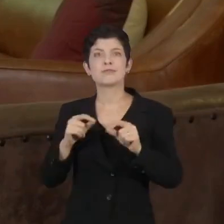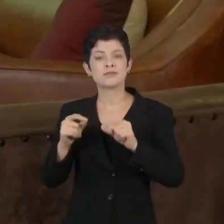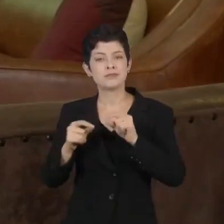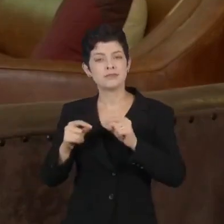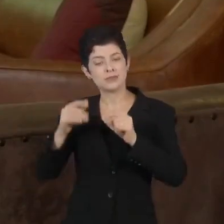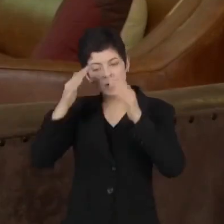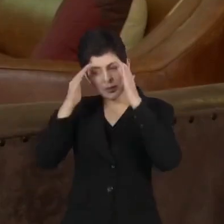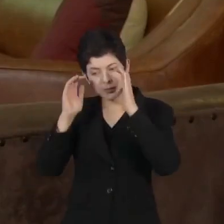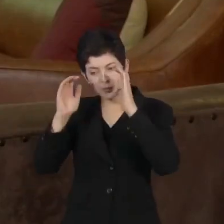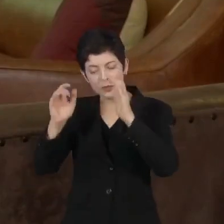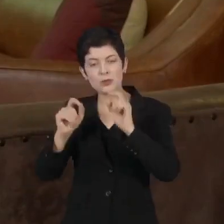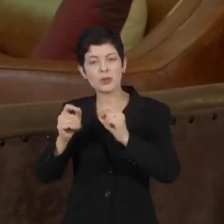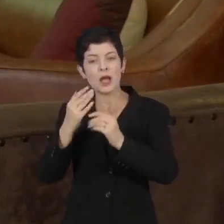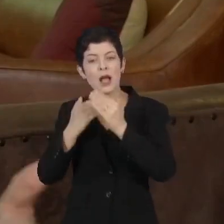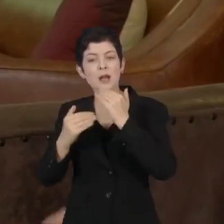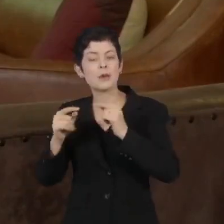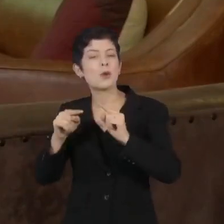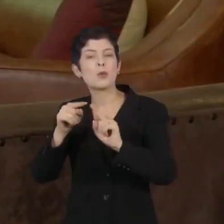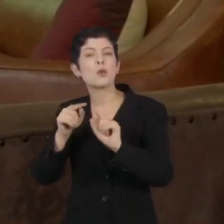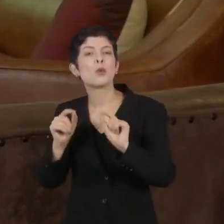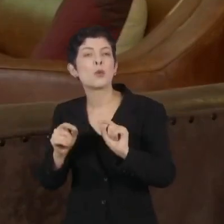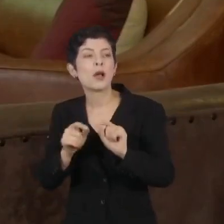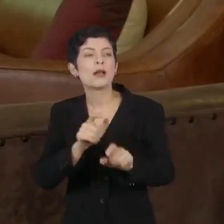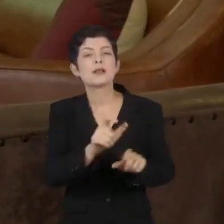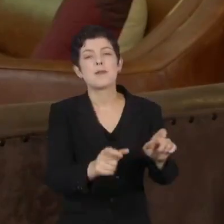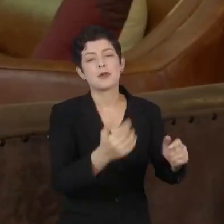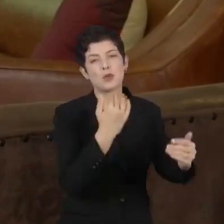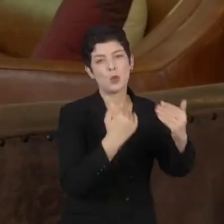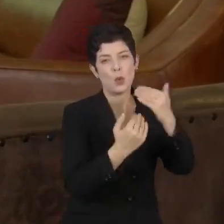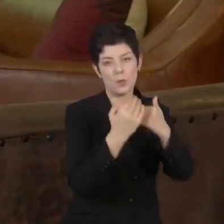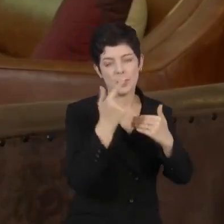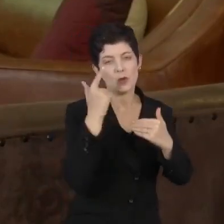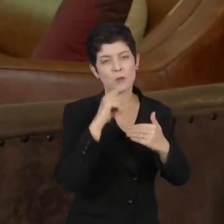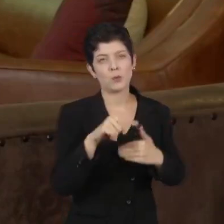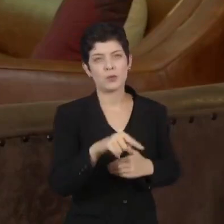cumprir a missão do alimento, que é chegar na boca de quem precisa, né?